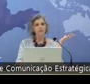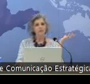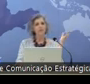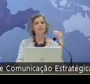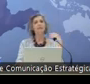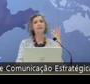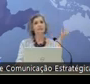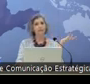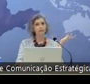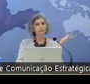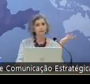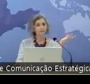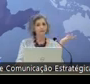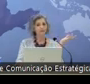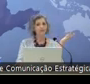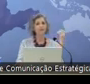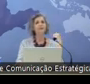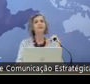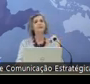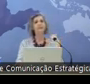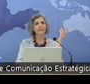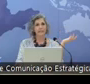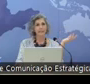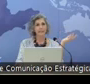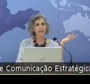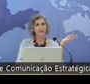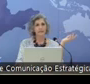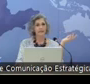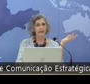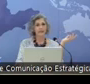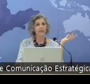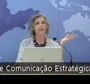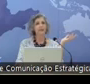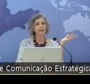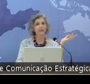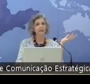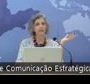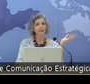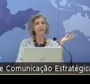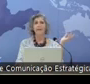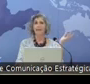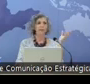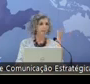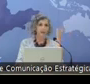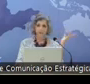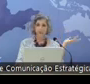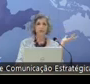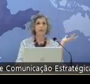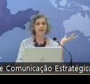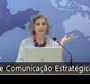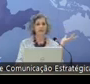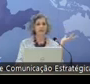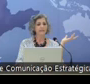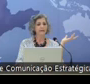precoce das Gestantes nós queremos tratamento oportuno da gestante nós queremos em detectar a carga viral dessa gestantes no